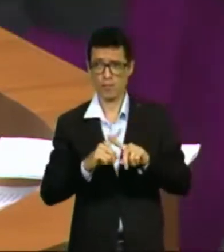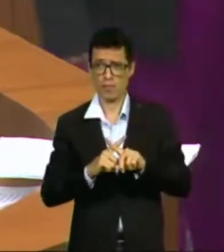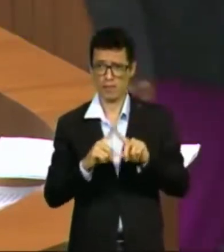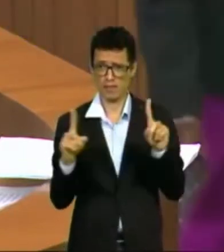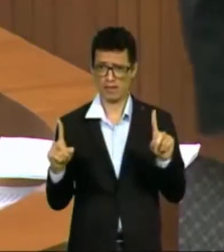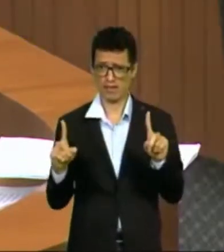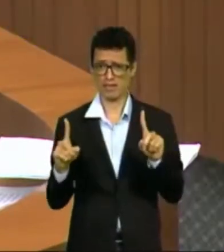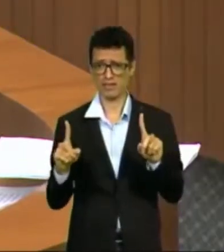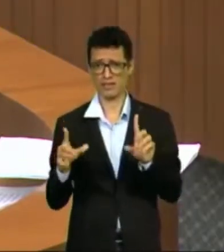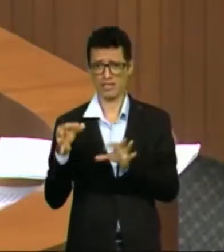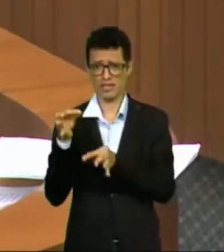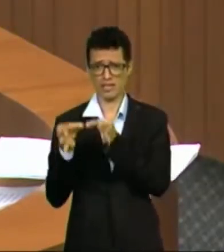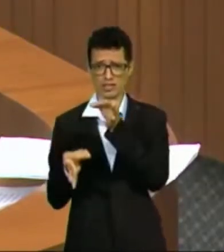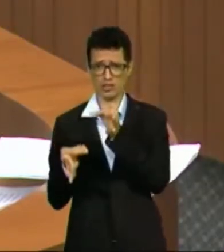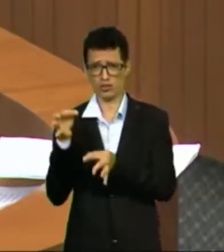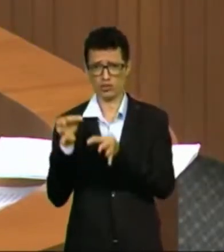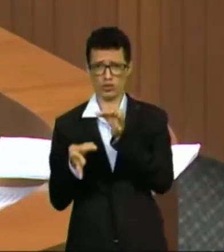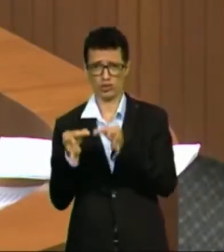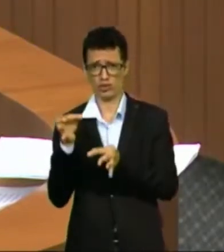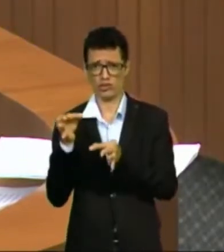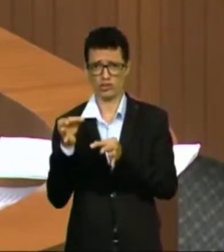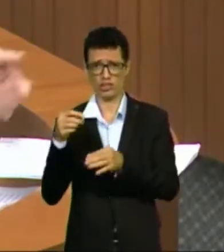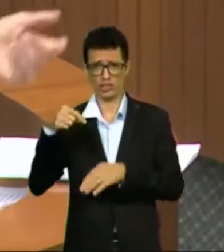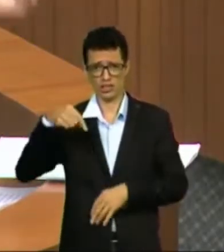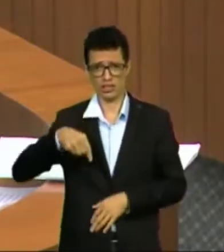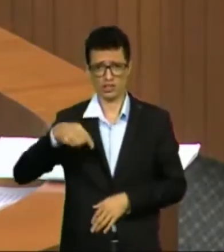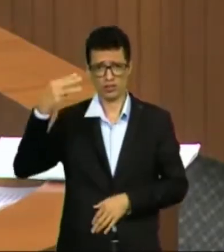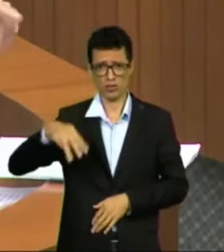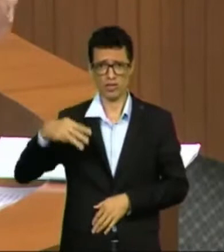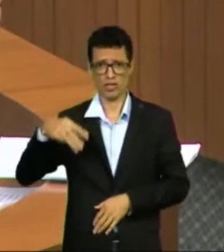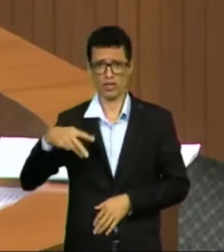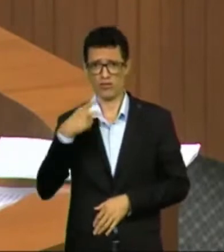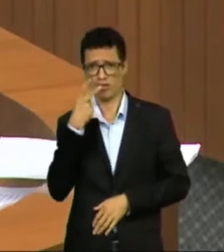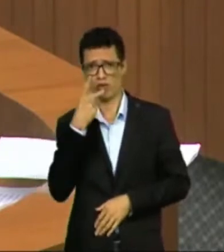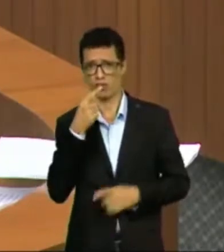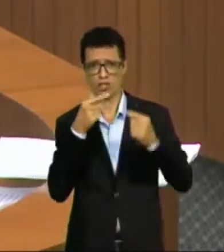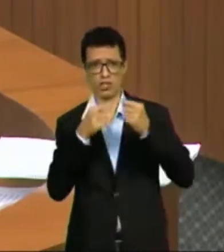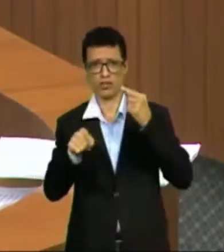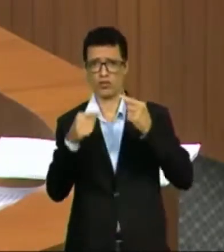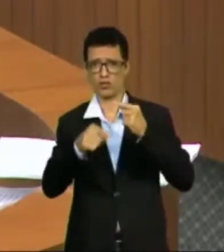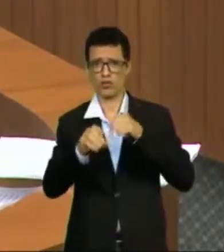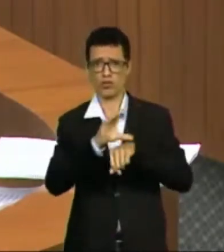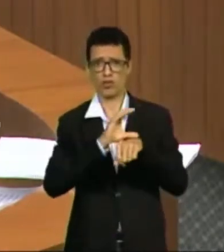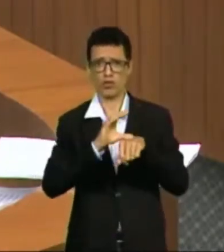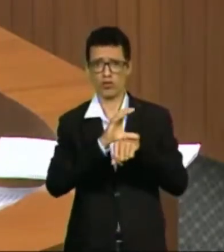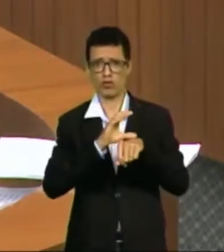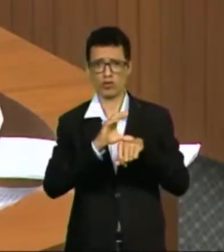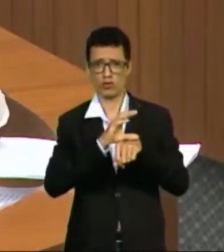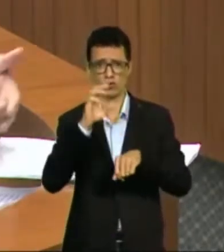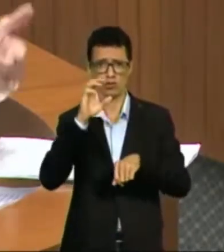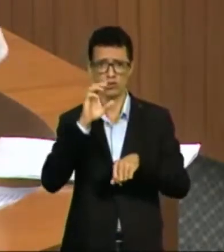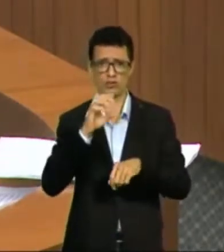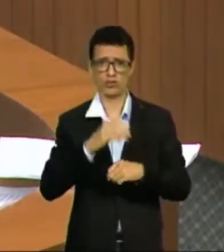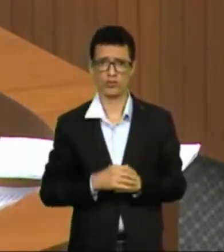simplesmente disse que era inconstitucional. Tiveram uma interpretação errada, porque